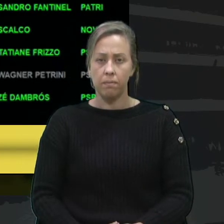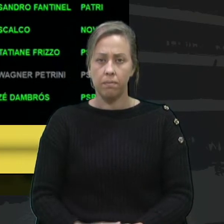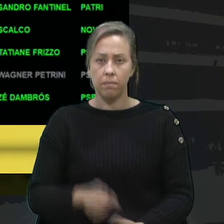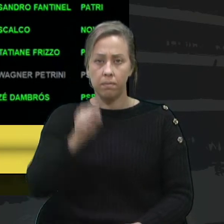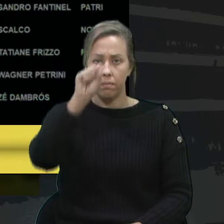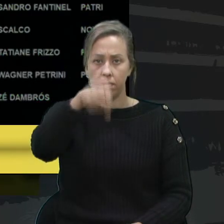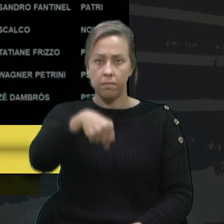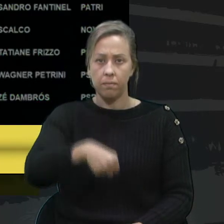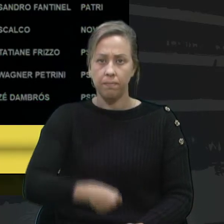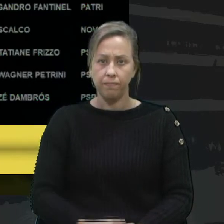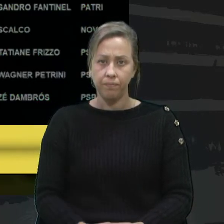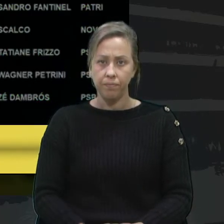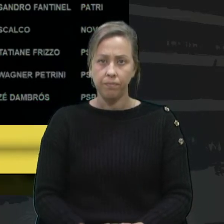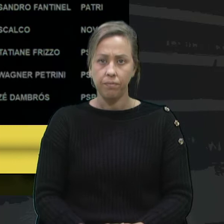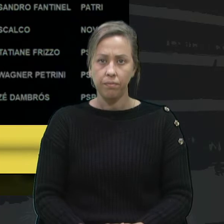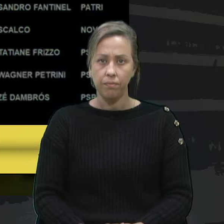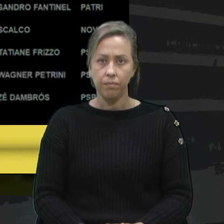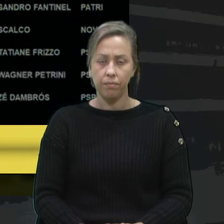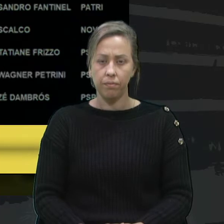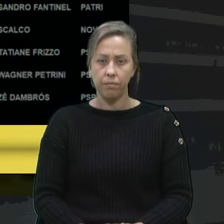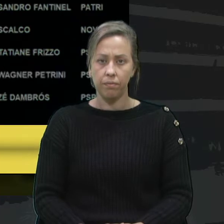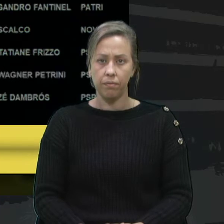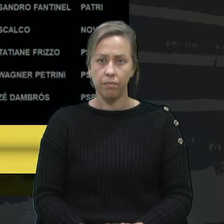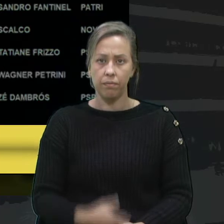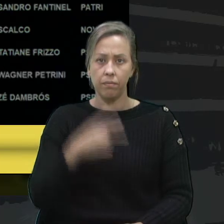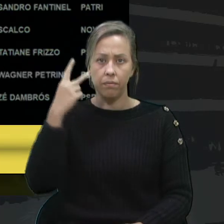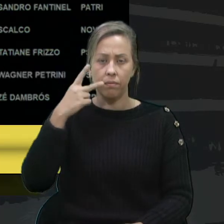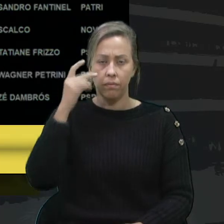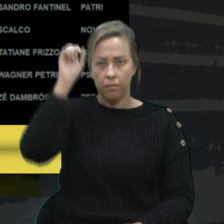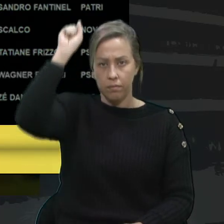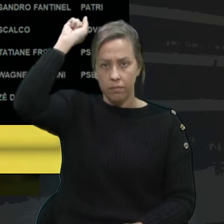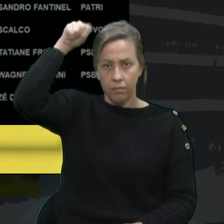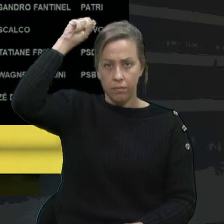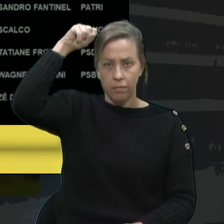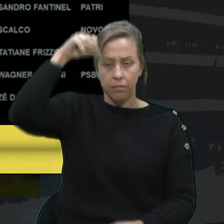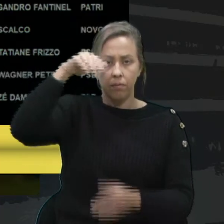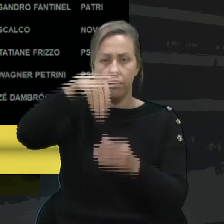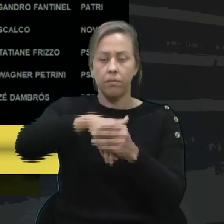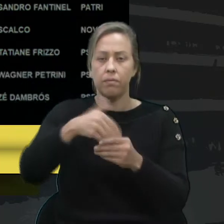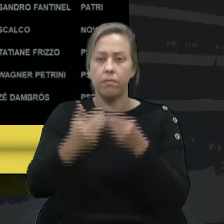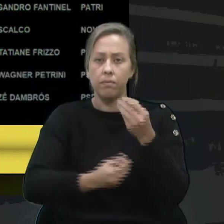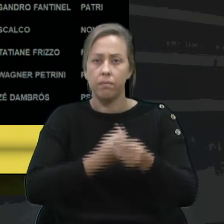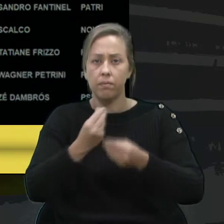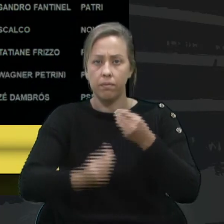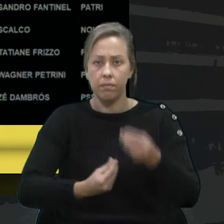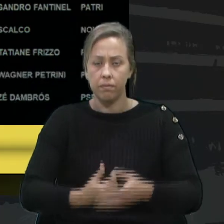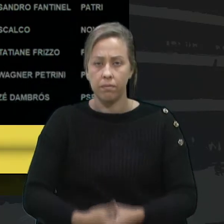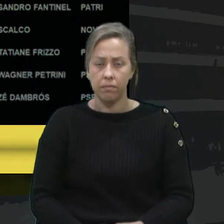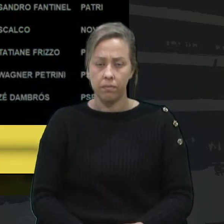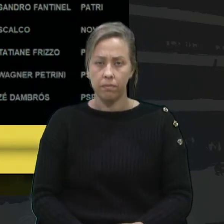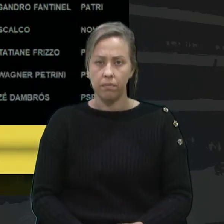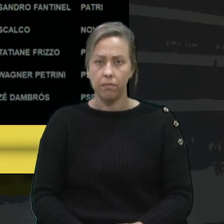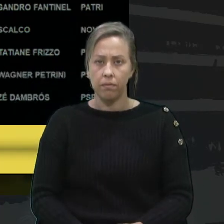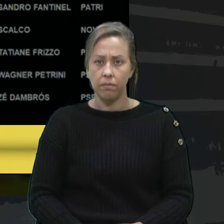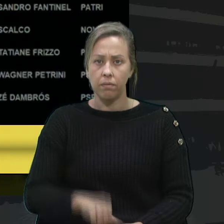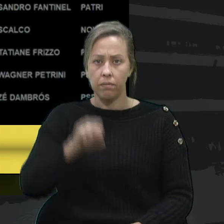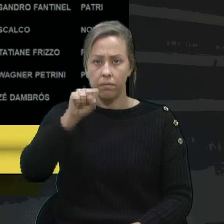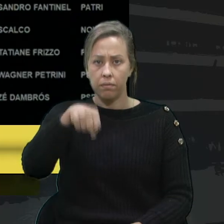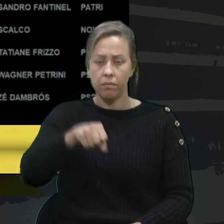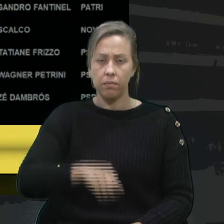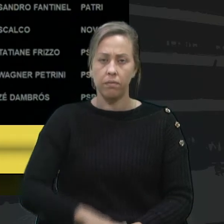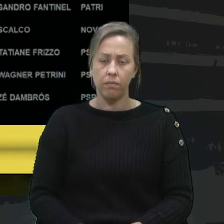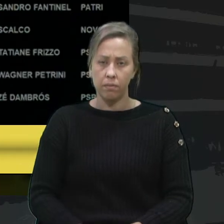Sim, senhor presidente. Votou sim. Vereador Xuxa, como vota? Voto sim, senhor Votou presidente.